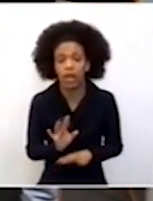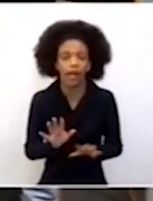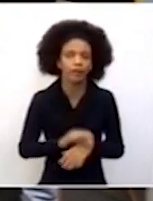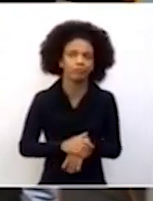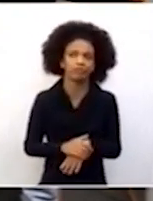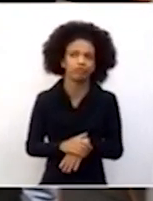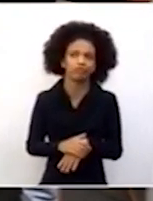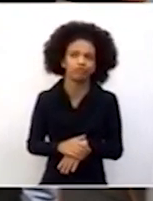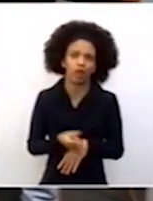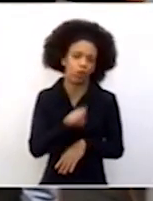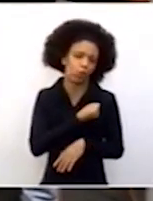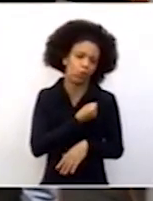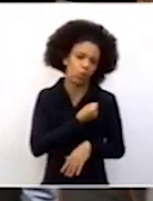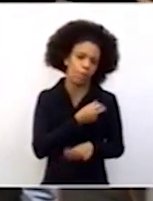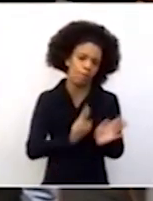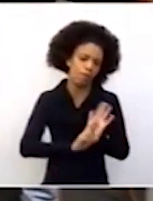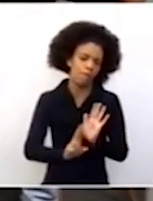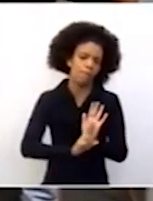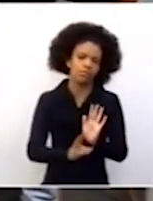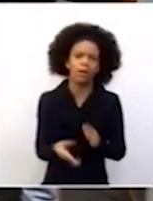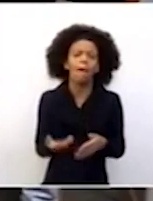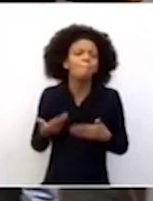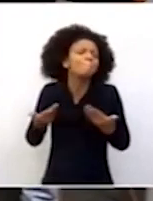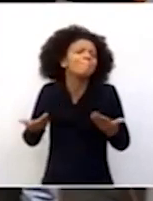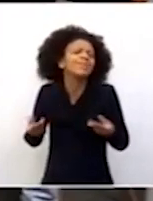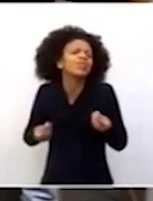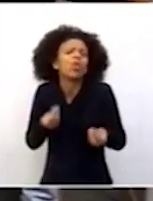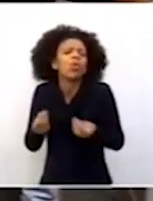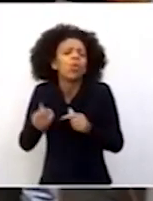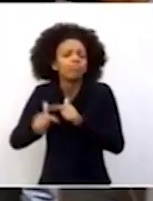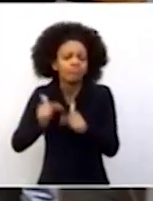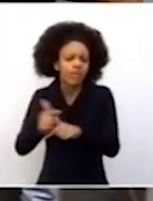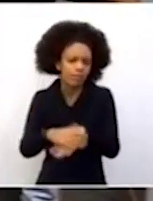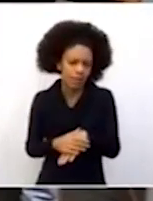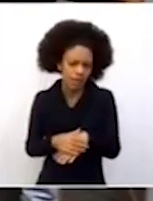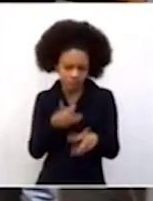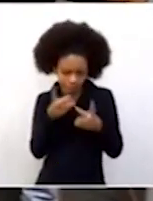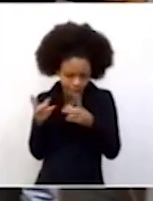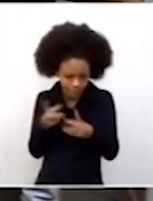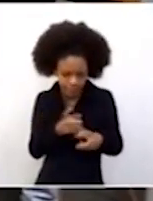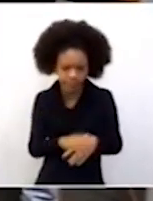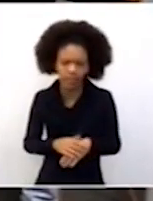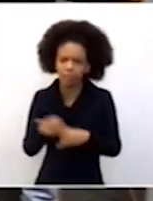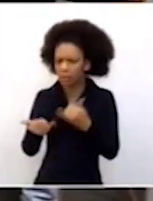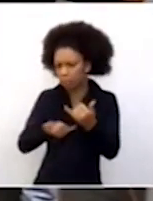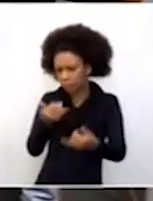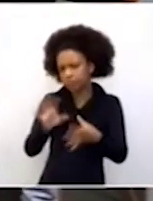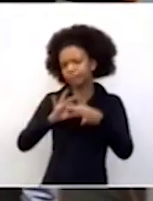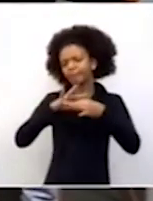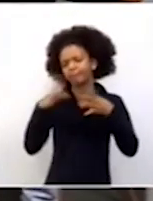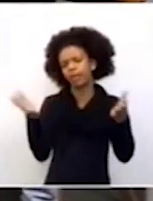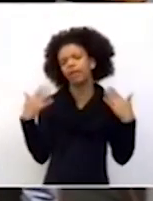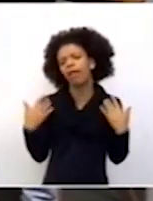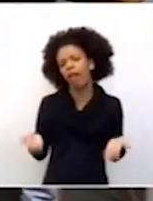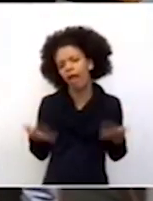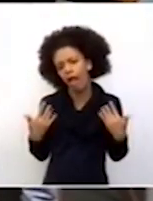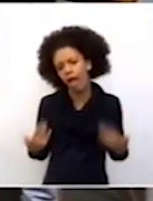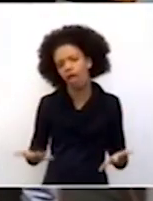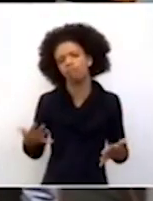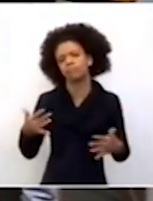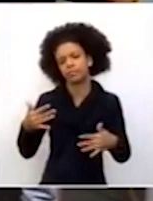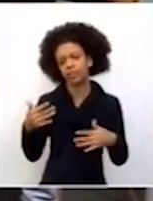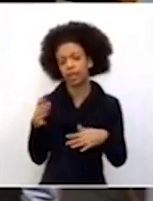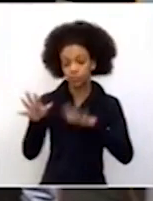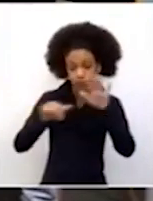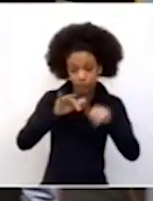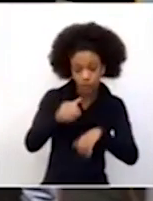falando só dos números, das representações, mas como trabalhar, né? Vamos trabalhar com uma perspectiva mais lúdica, mais com brincadeiras, com jogos, assim, chamar